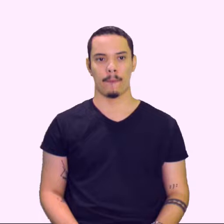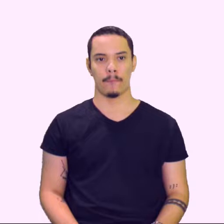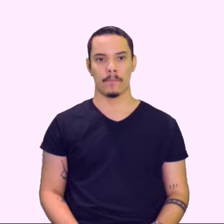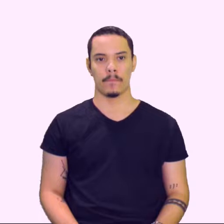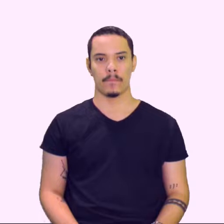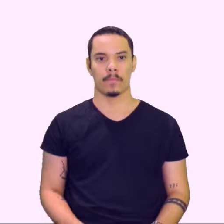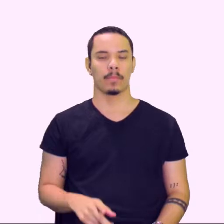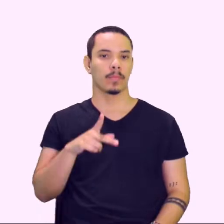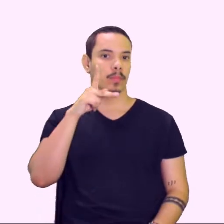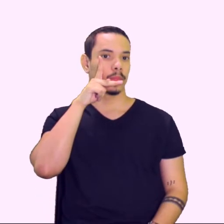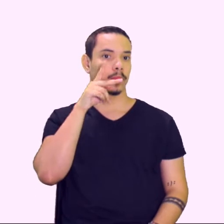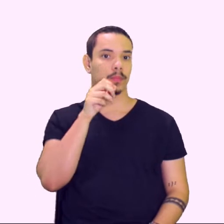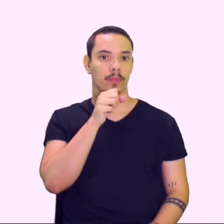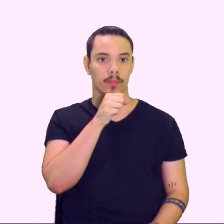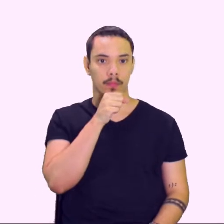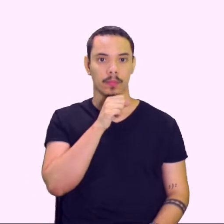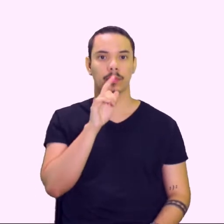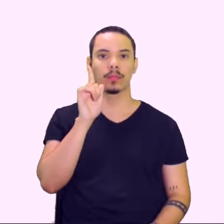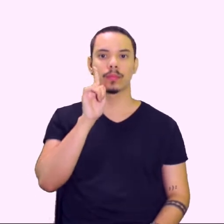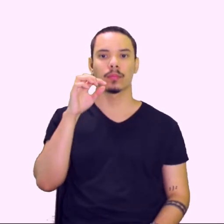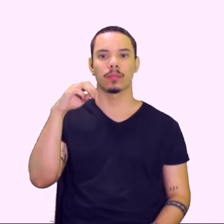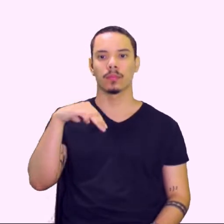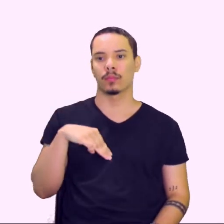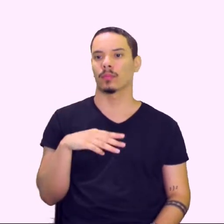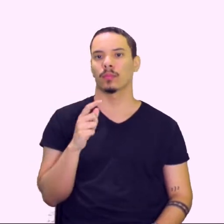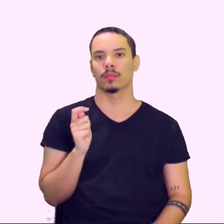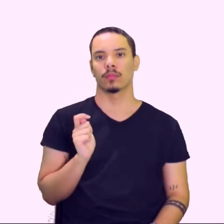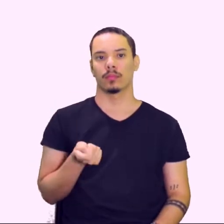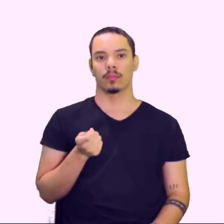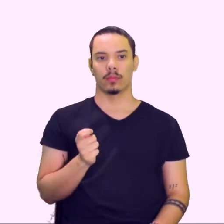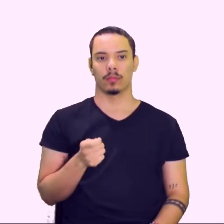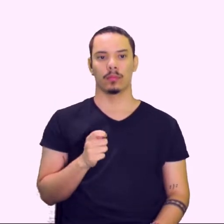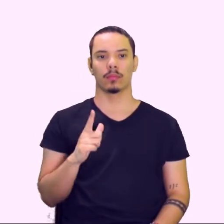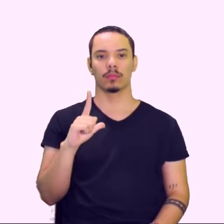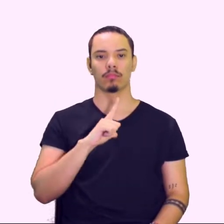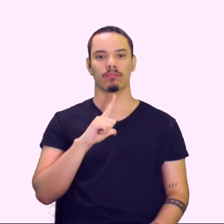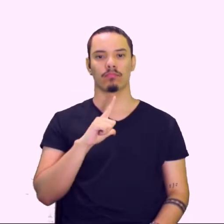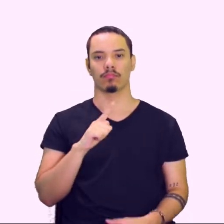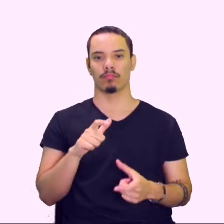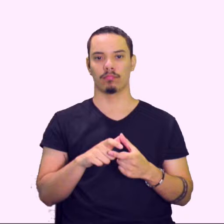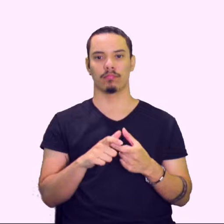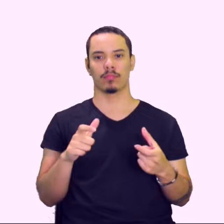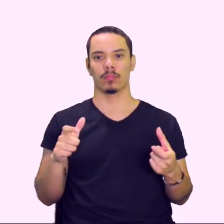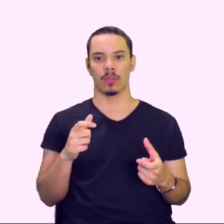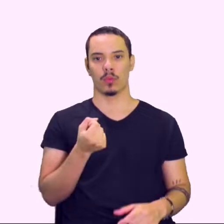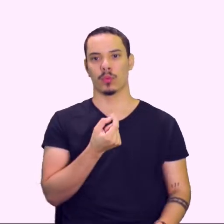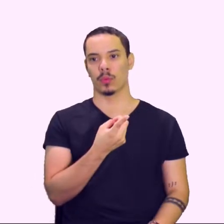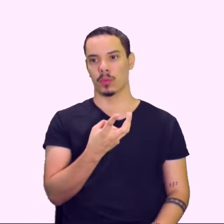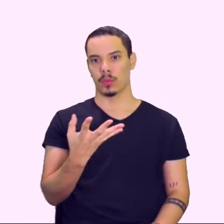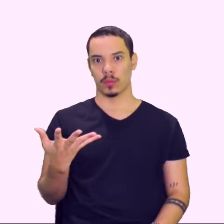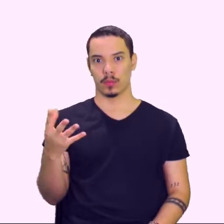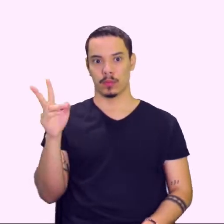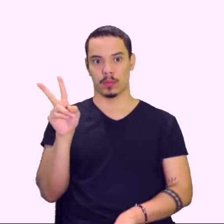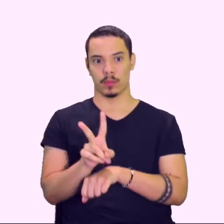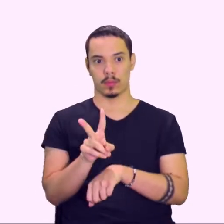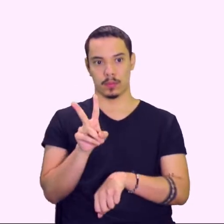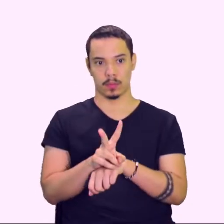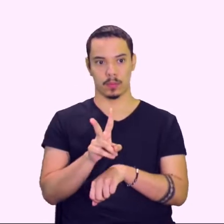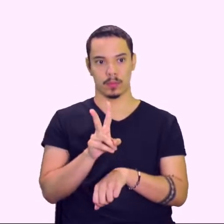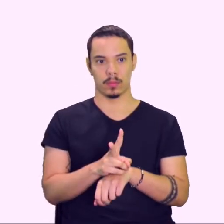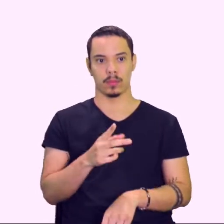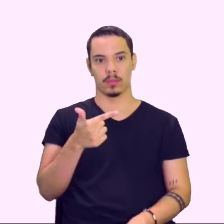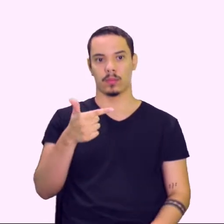Em Porto Velho, Guajará-Mirim e Machadinho do Oeste concentram a maioria das unidades de conservação. 25